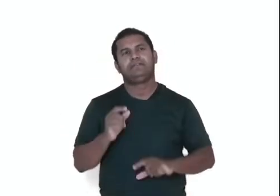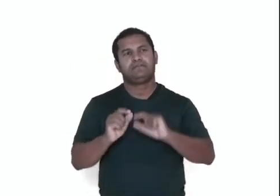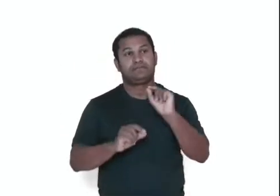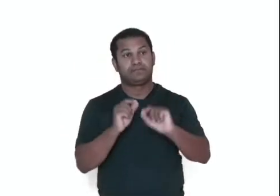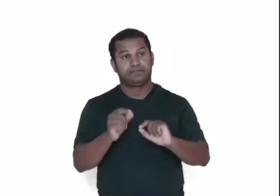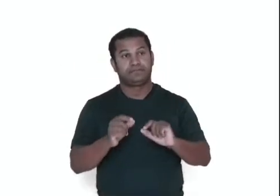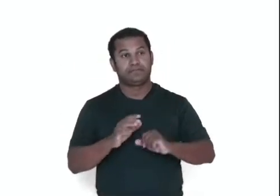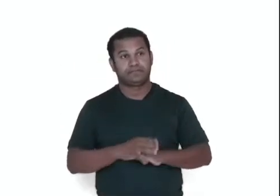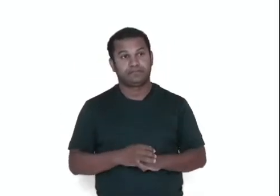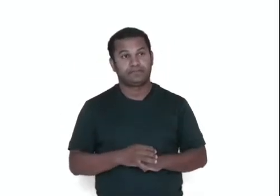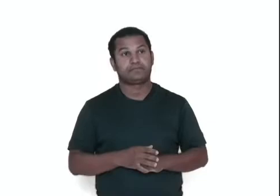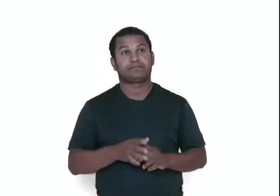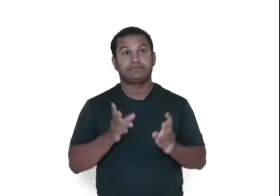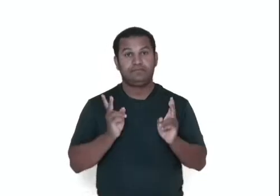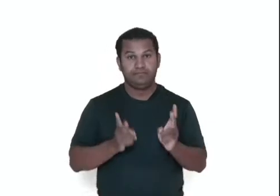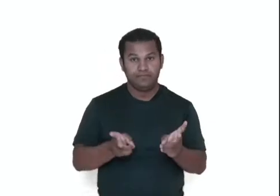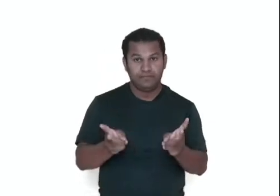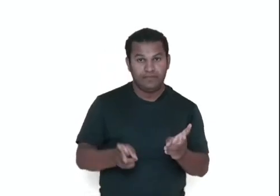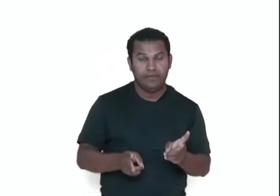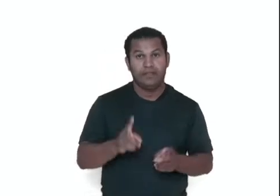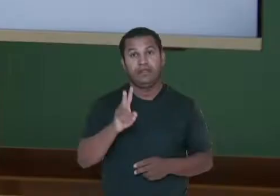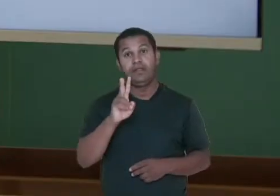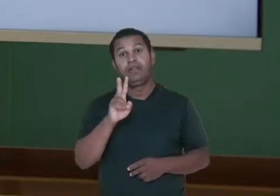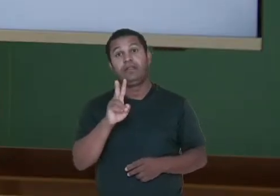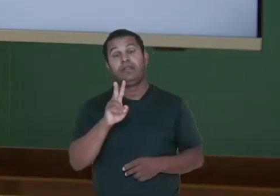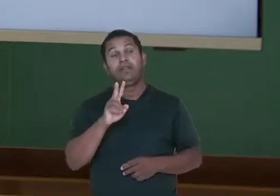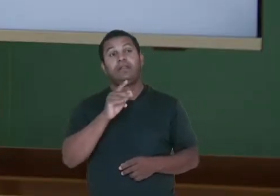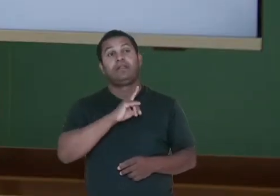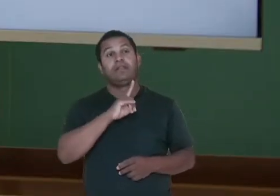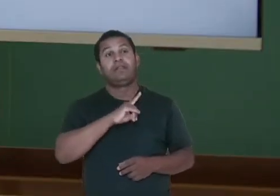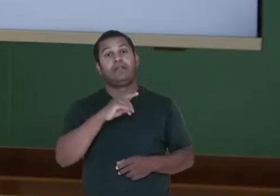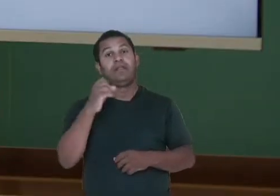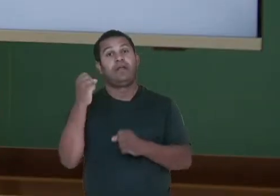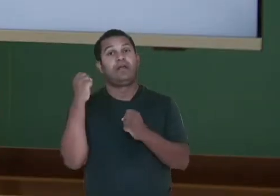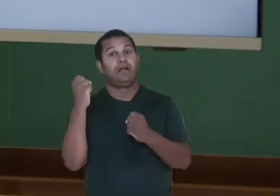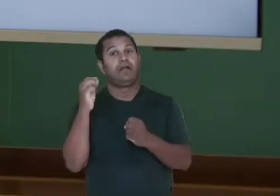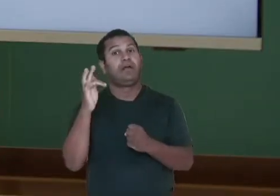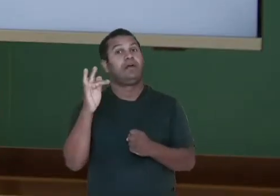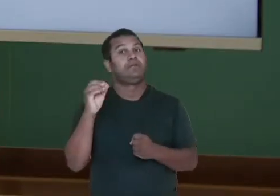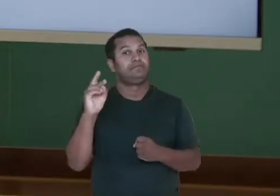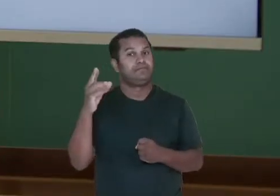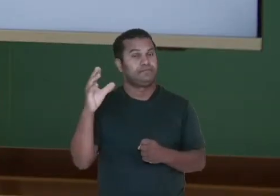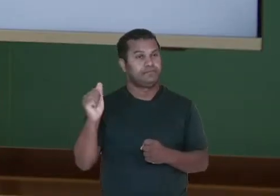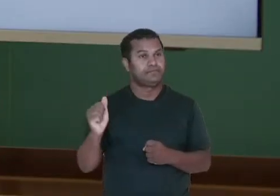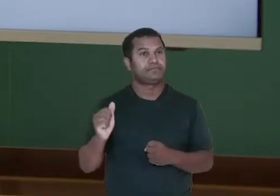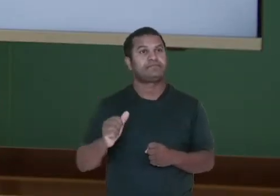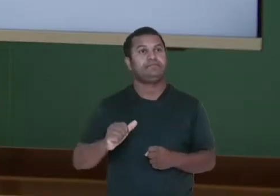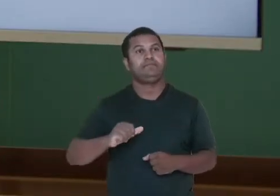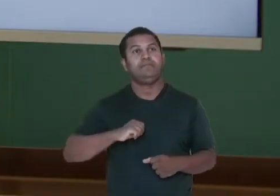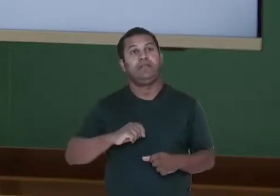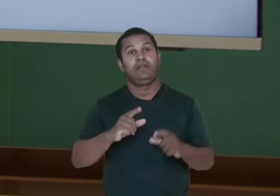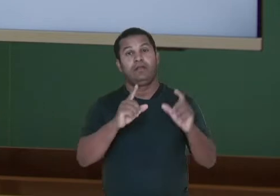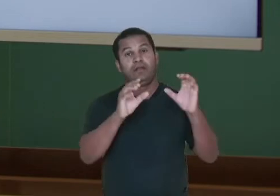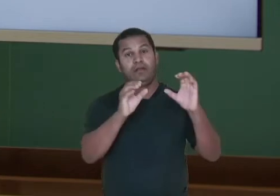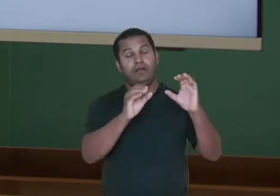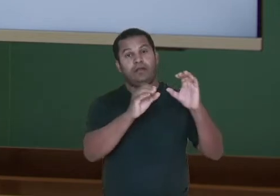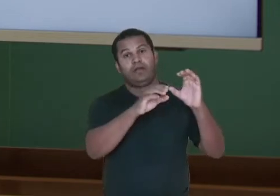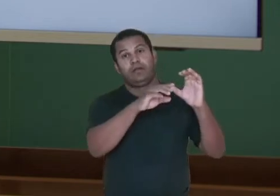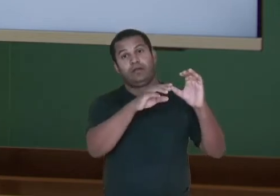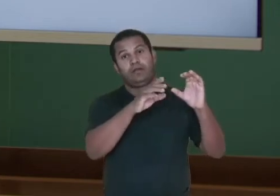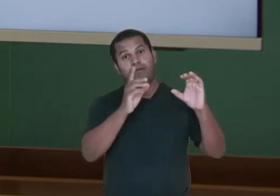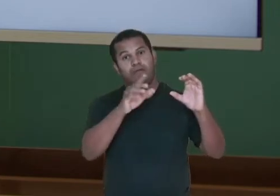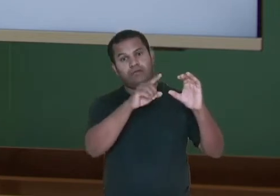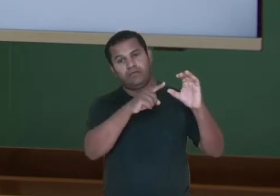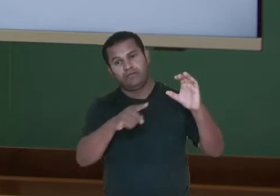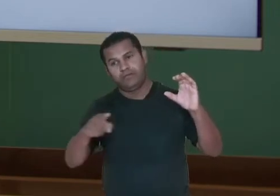passar do tempo em um sistema físico isolado, né? Ou seja, aquilo que eu comentei de conversar com vocês, a questão de não ter agentes externos, como,